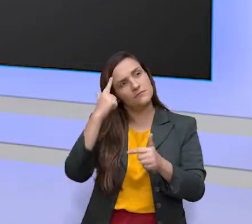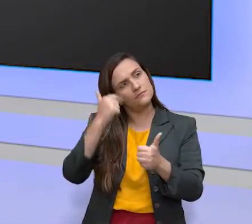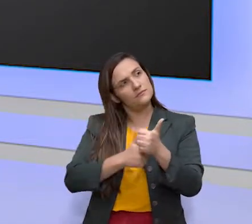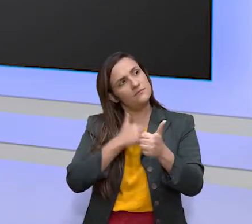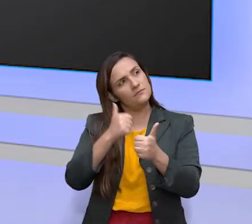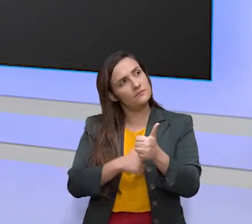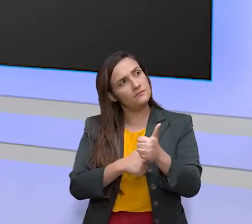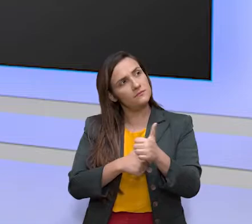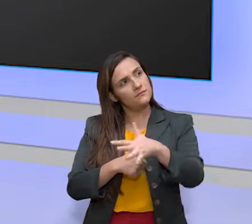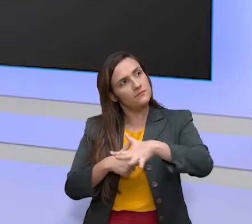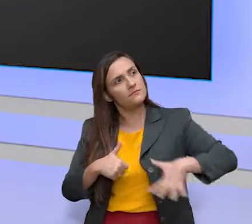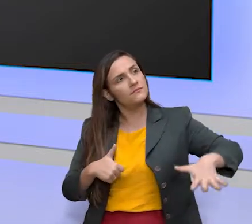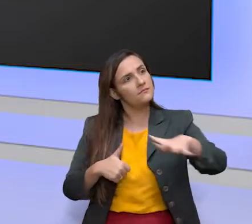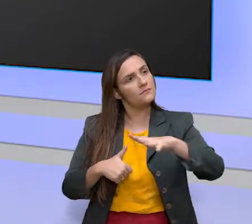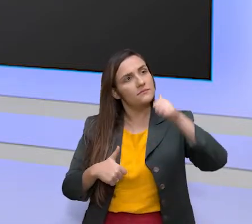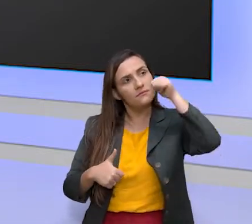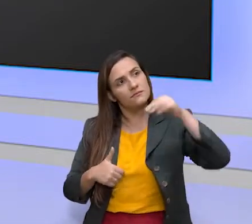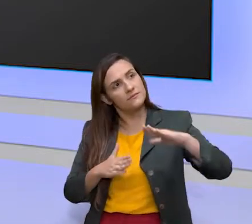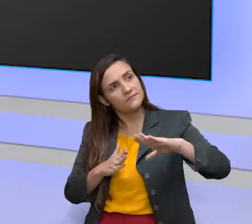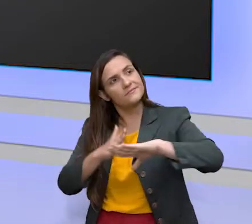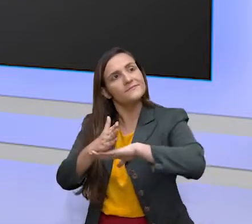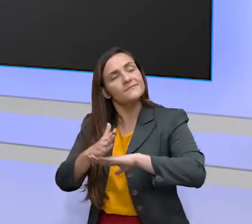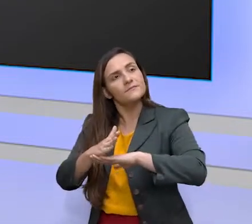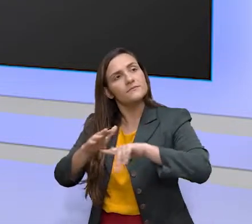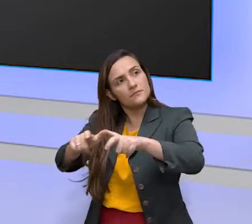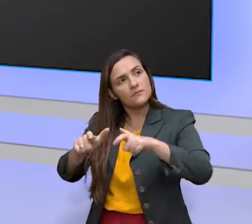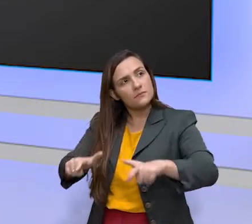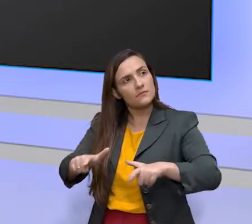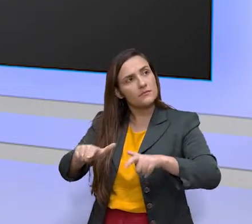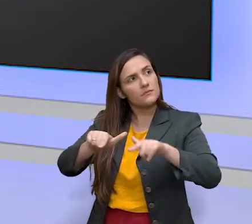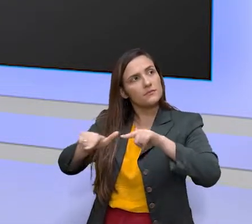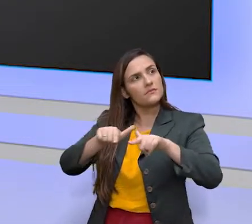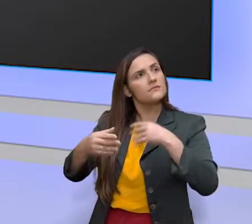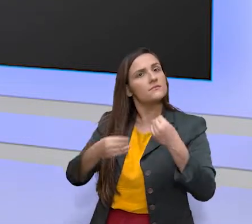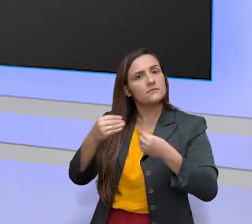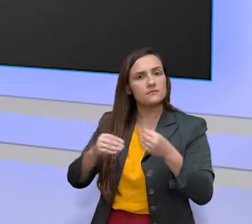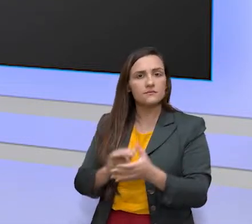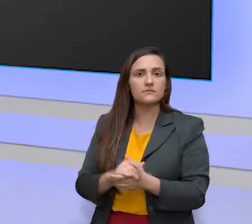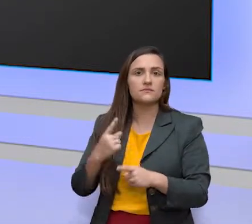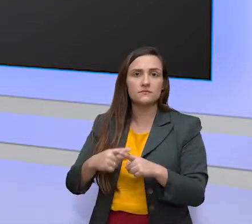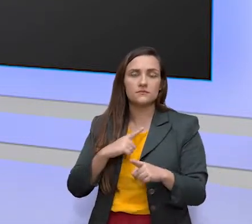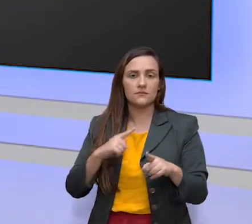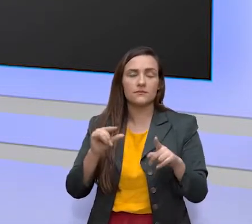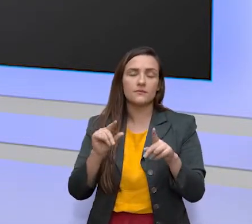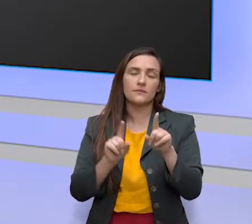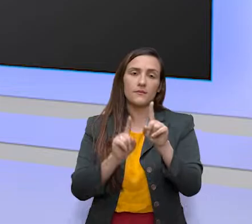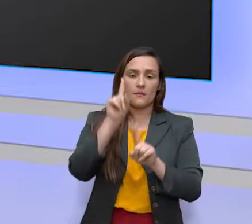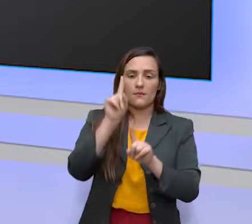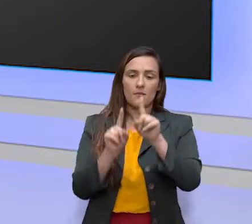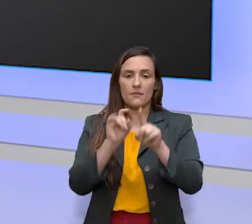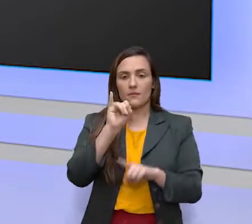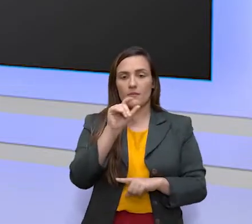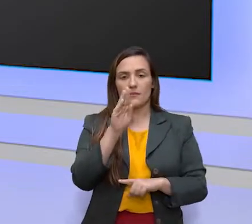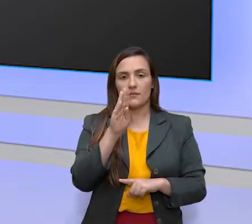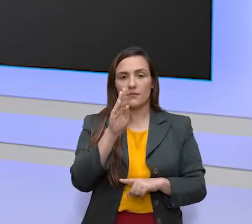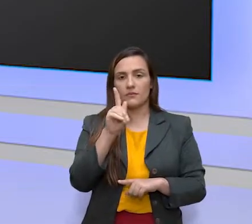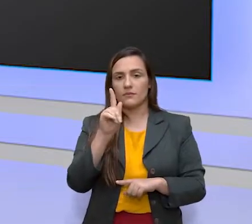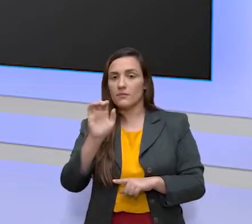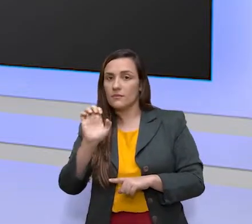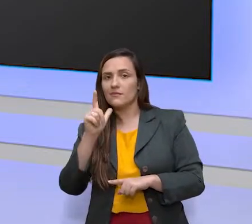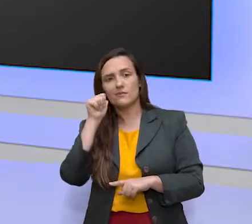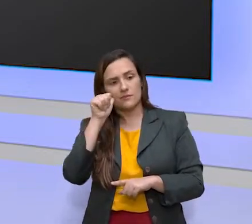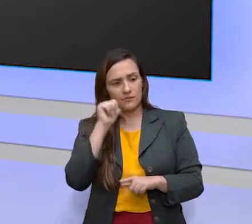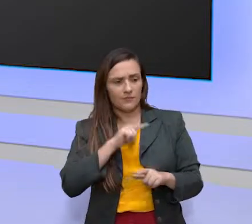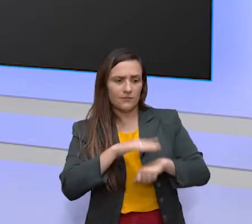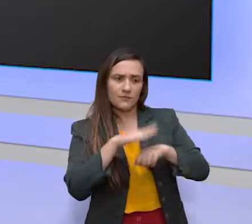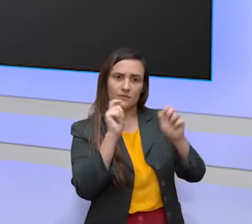uma reflexão. O espaço conquistado por elas no mercado de trabalho. Isso porque, de acordo com dados do IBGE,